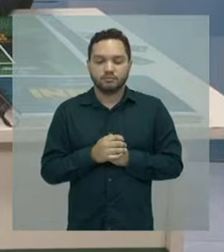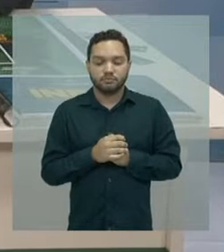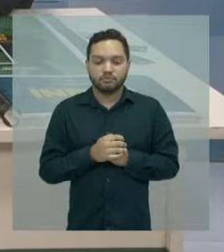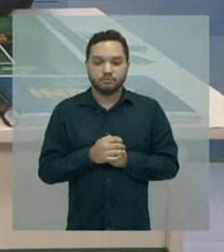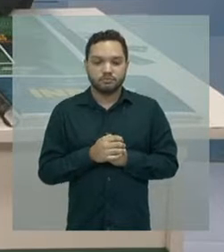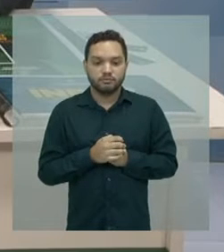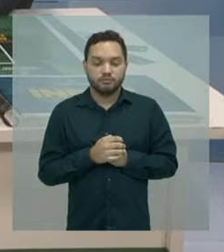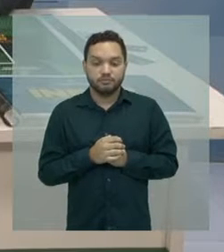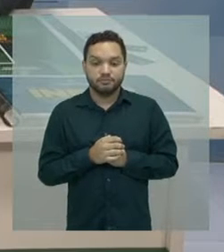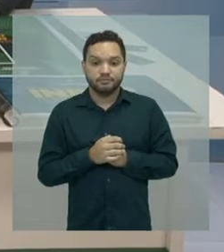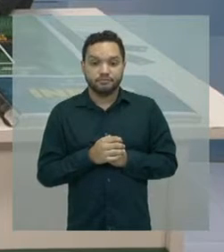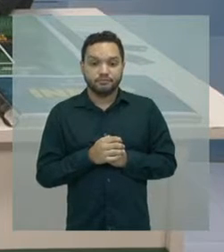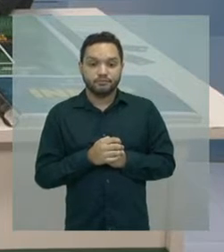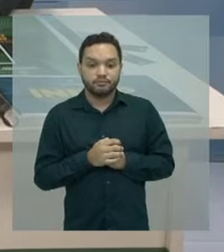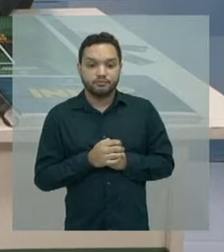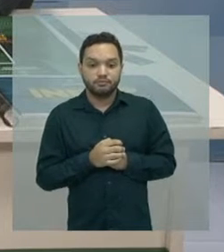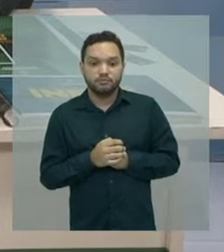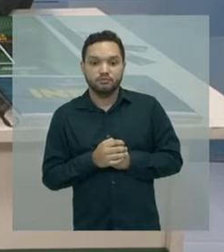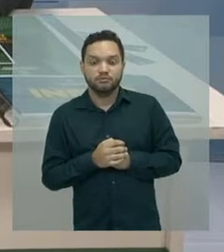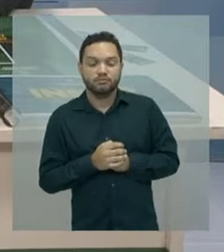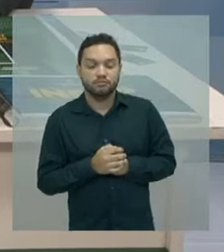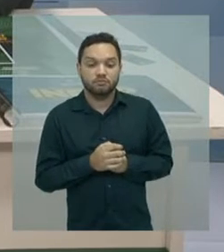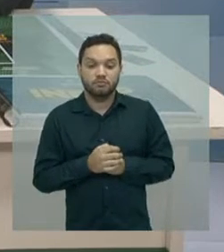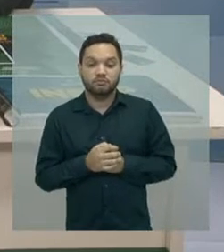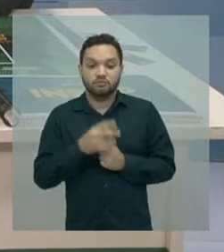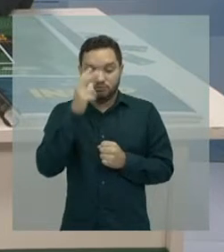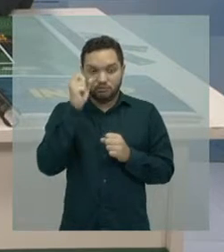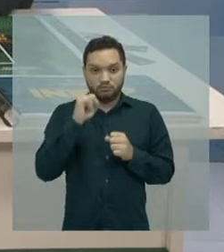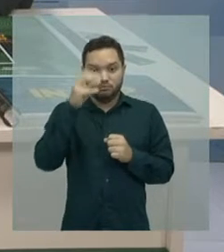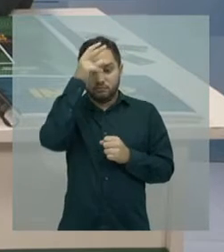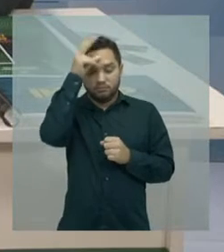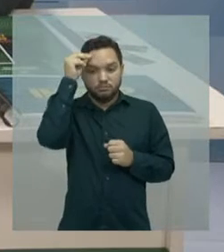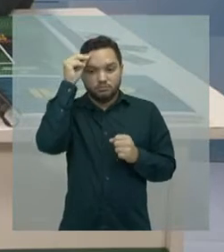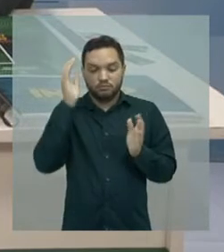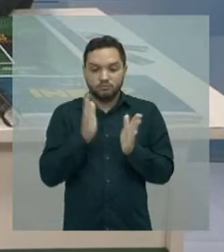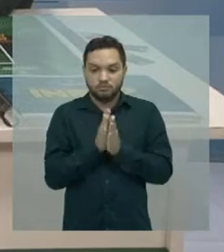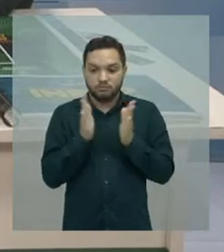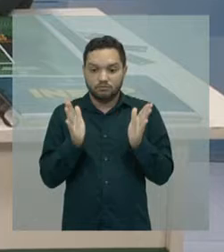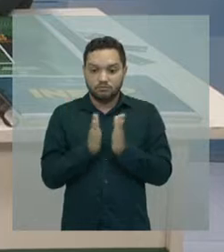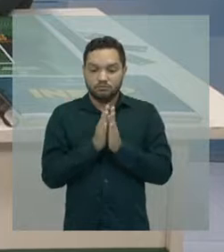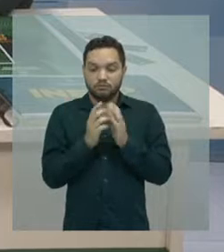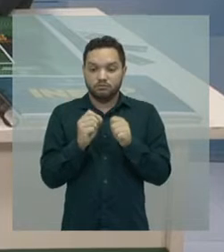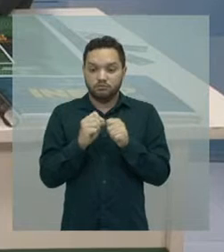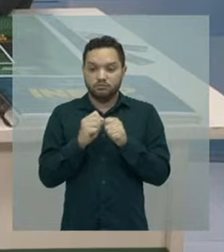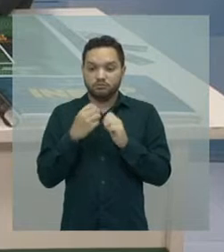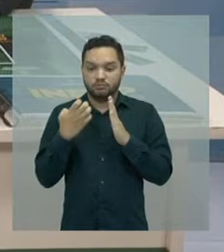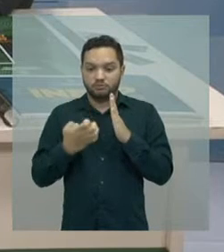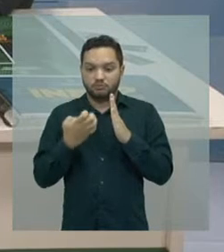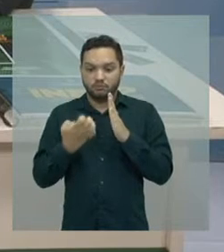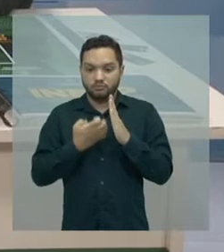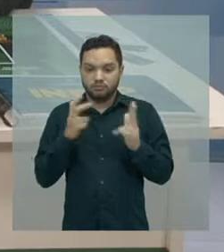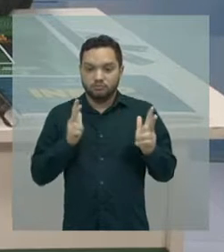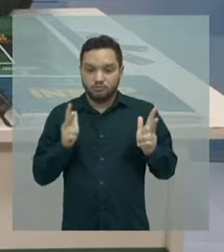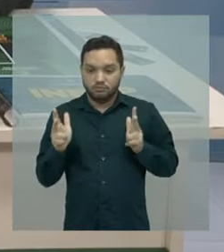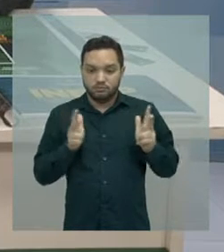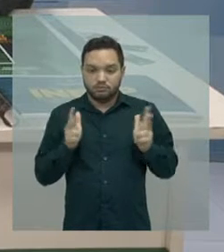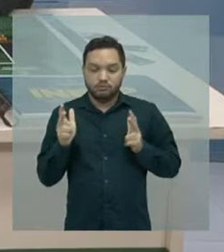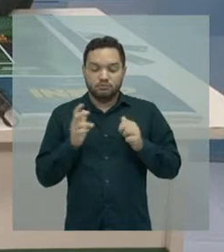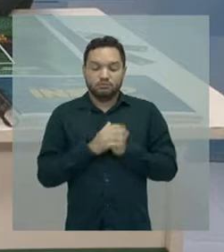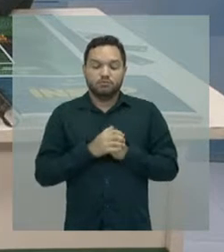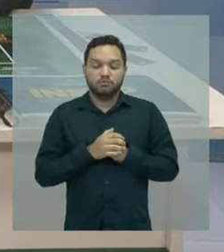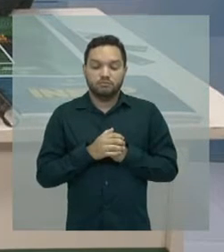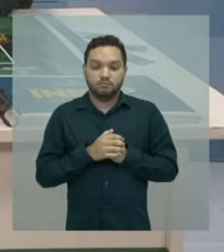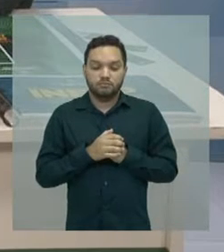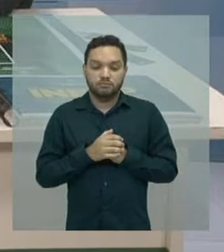leva o esgotamento sanitário para um município pobre? Feito pela iniciativa privada. Aquela história do Estado, que você fala. A gente